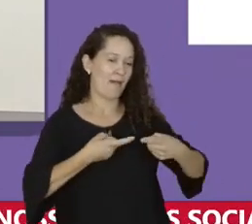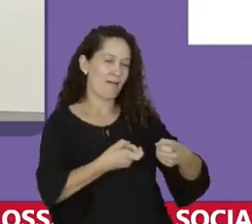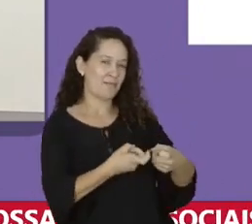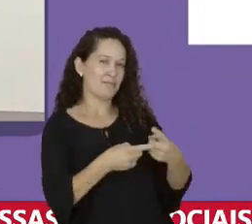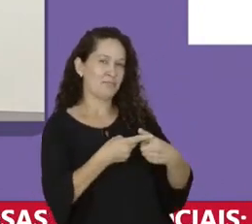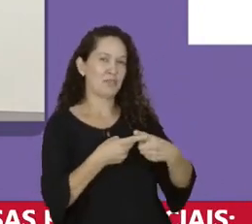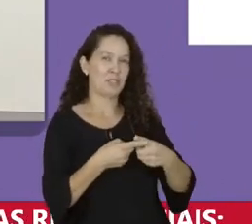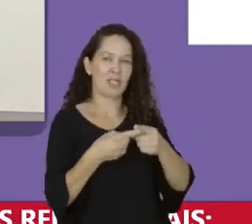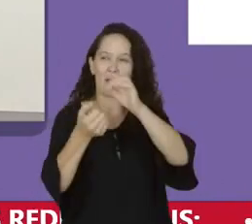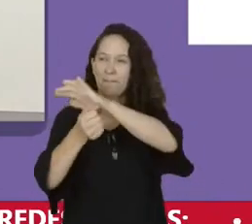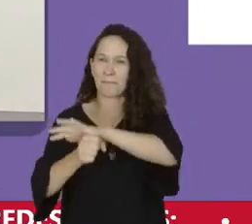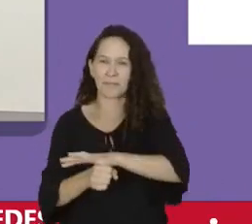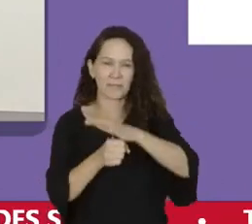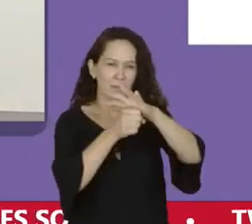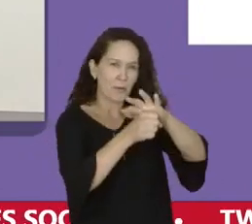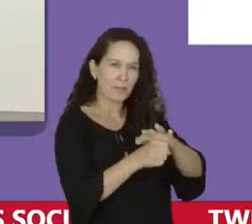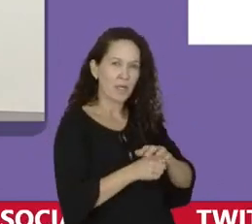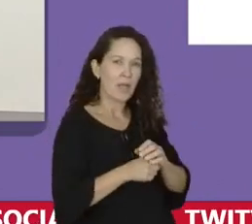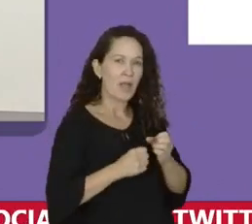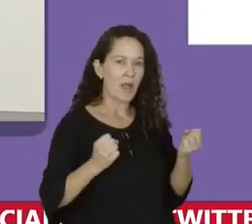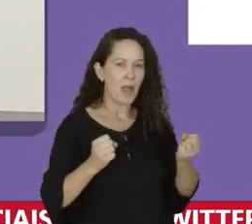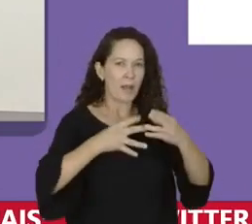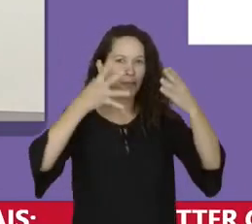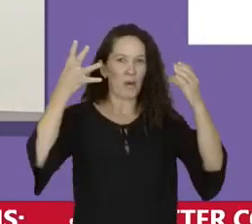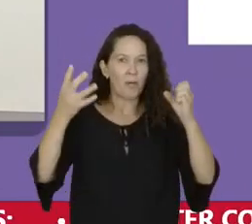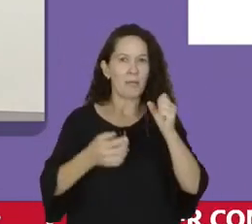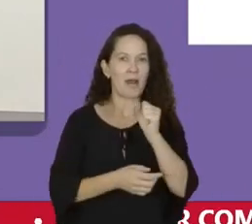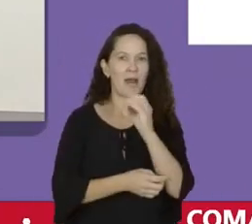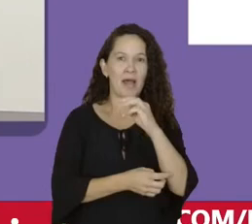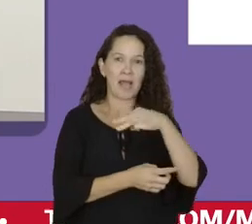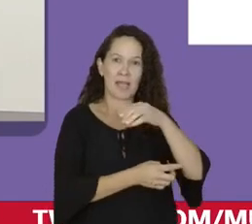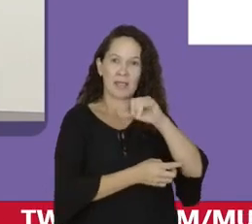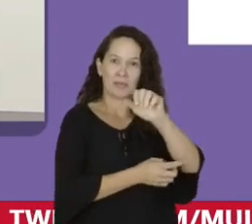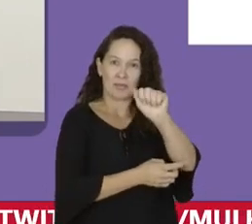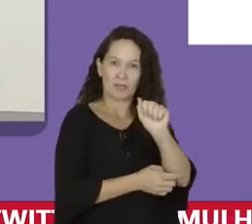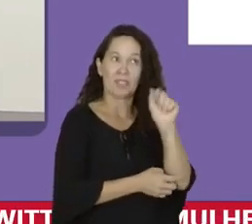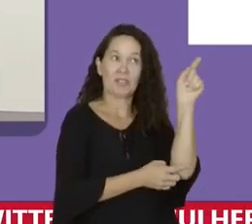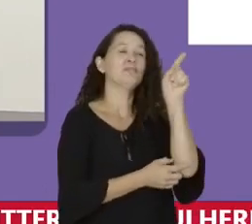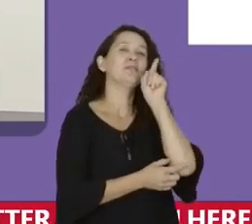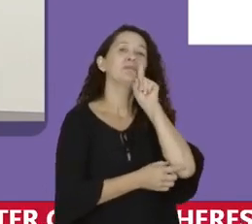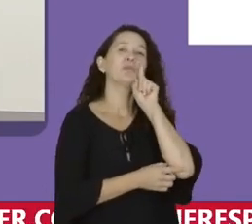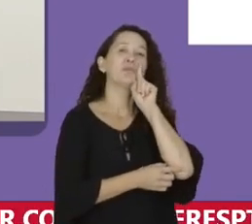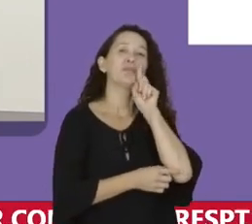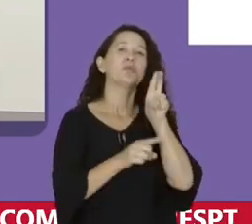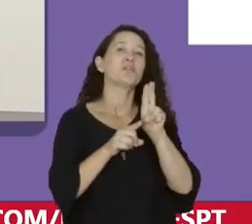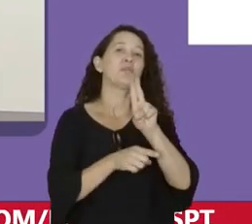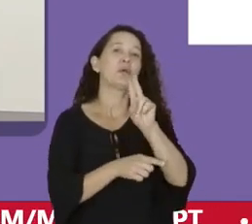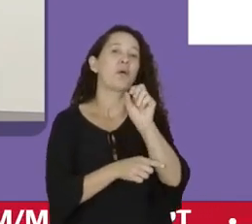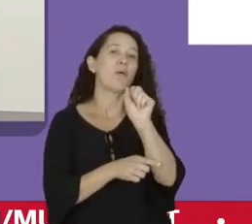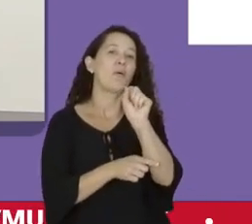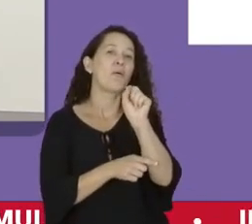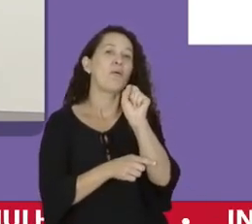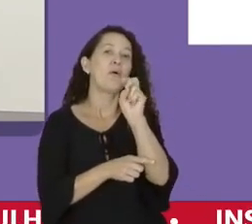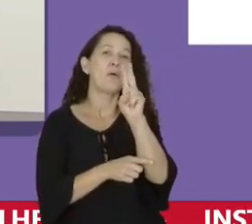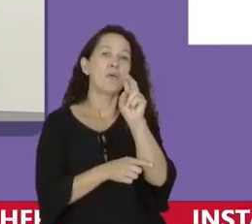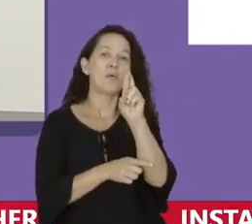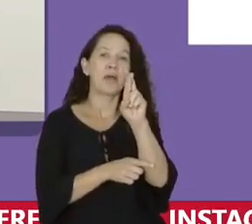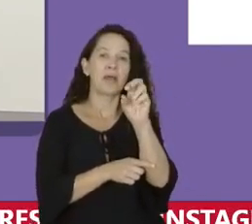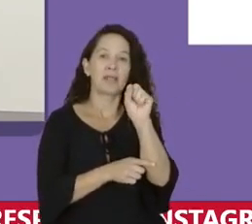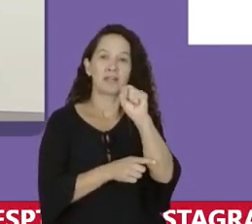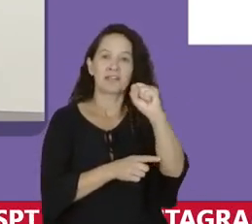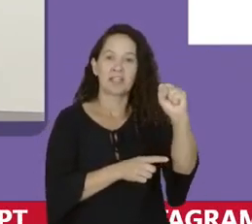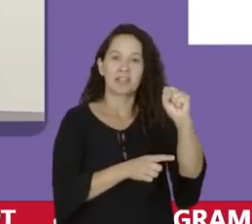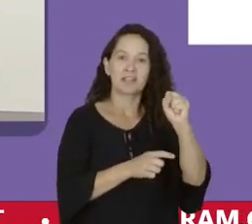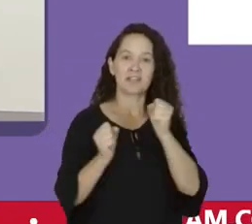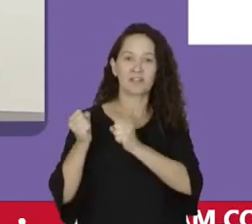do domínio da bomba atômica, tanto os Estados Unidos quanto a União Soviética tinham um poder extraordinário